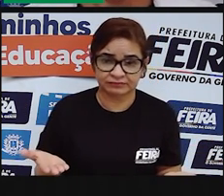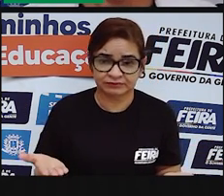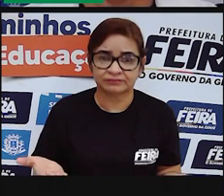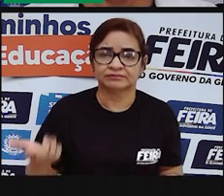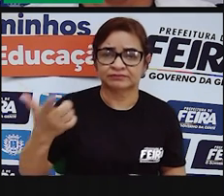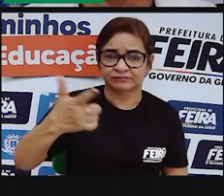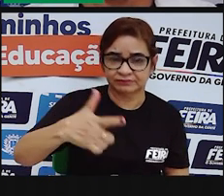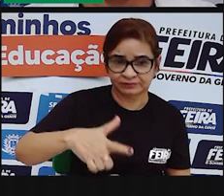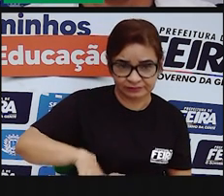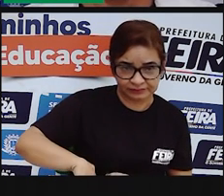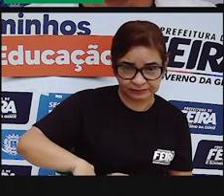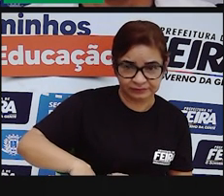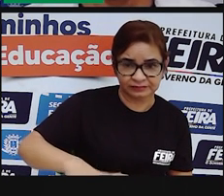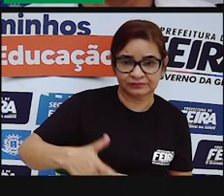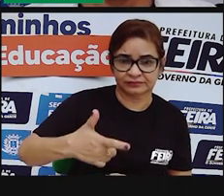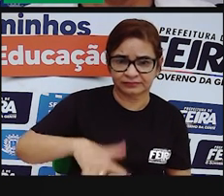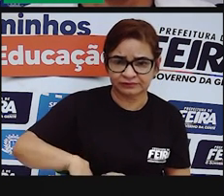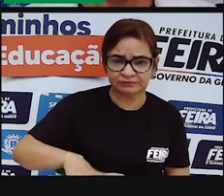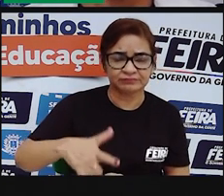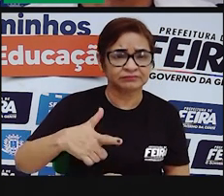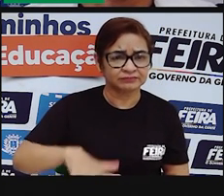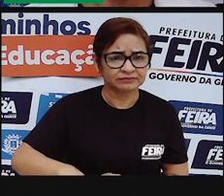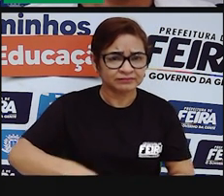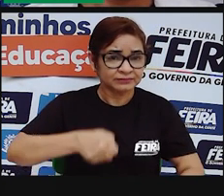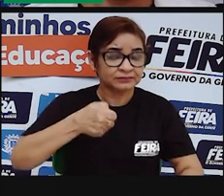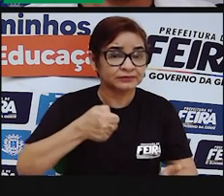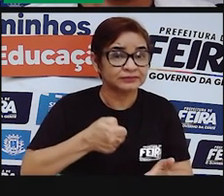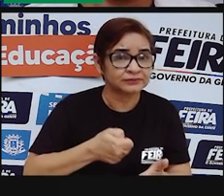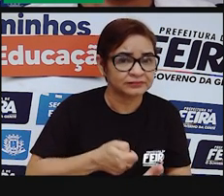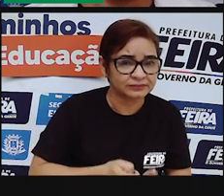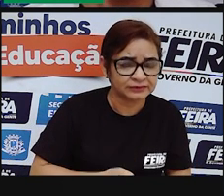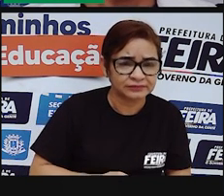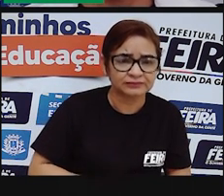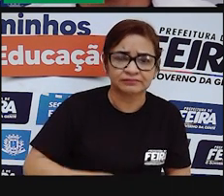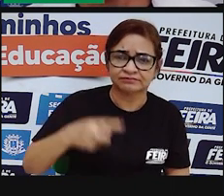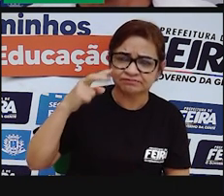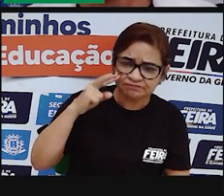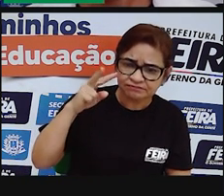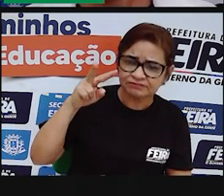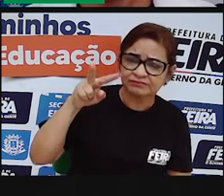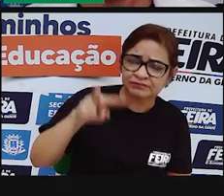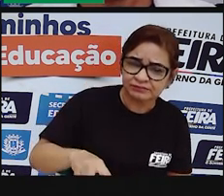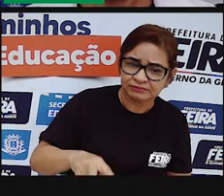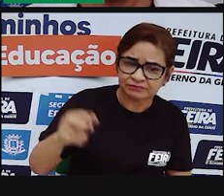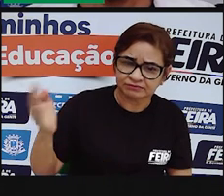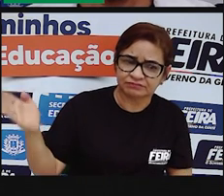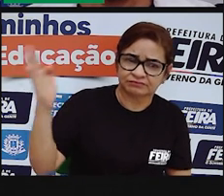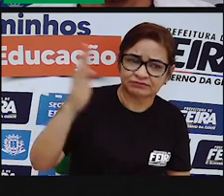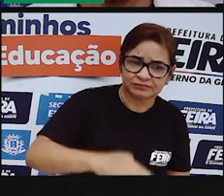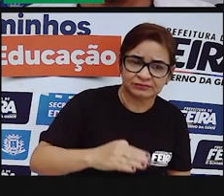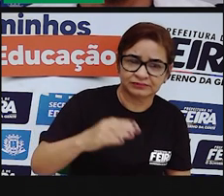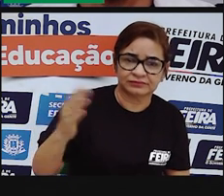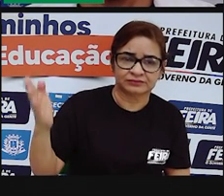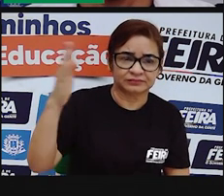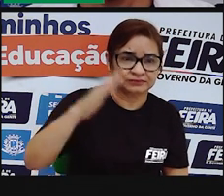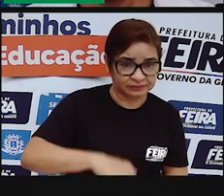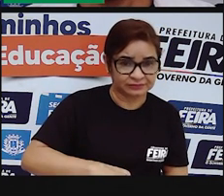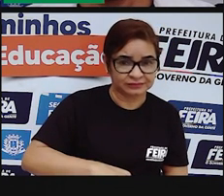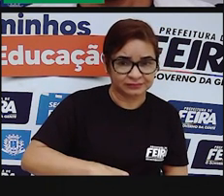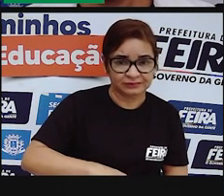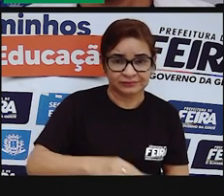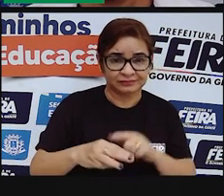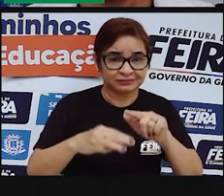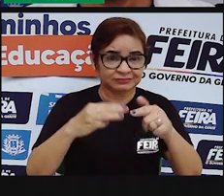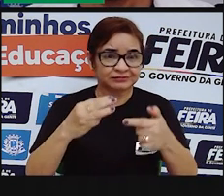essa repetição de palavras, para dar ênfase a essas palavras, no início de um verso, de um poema, ou